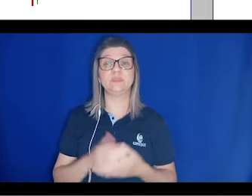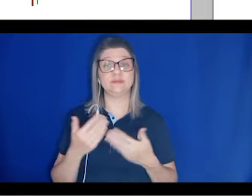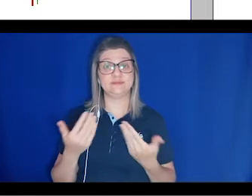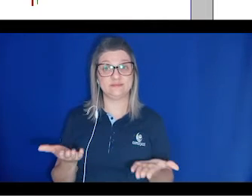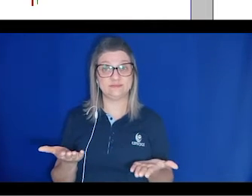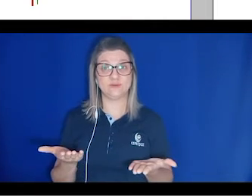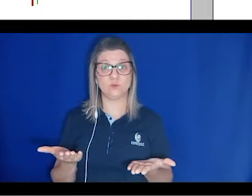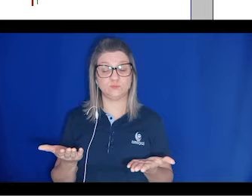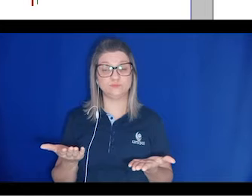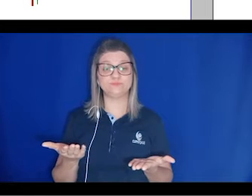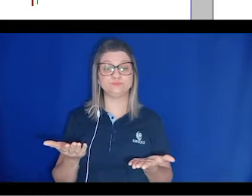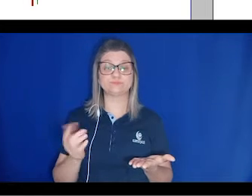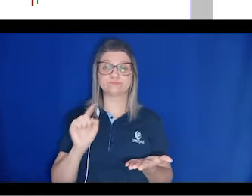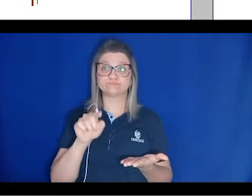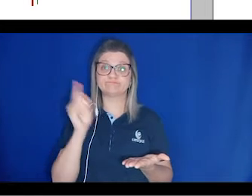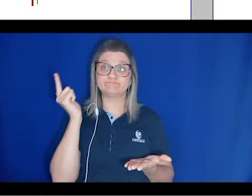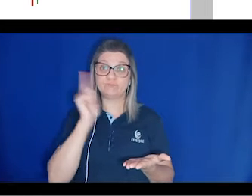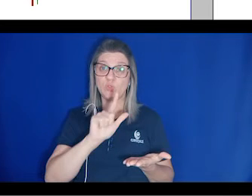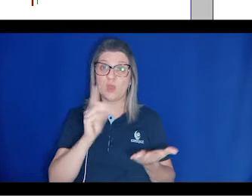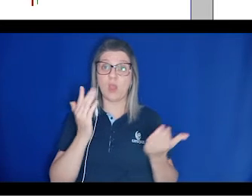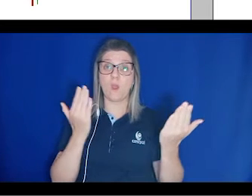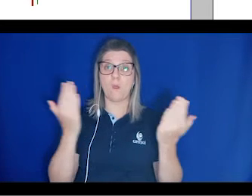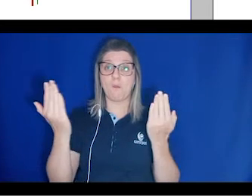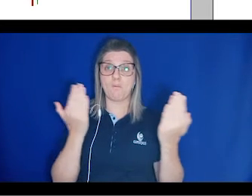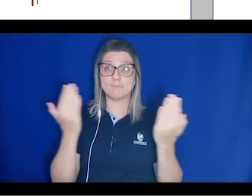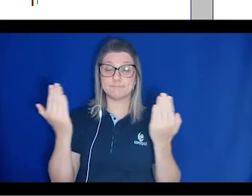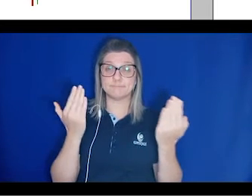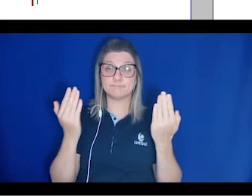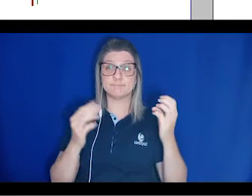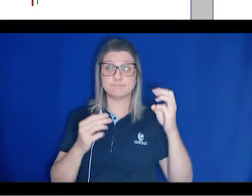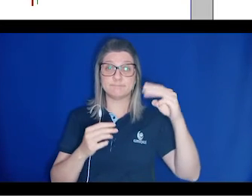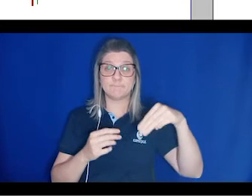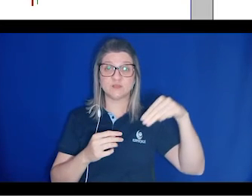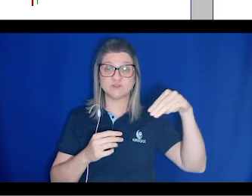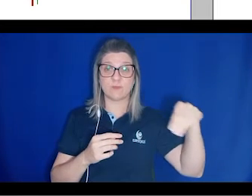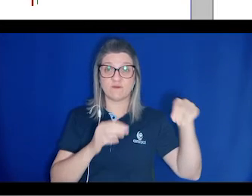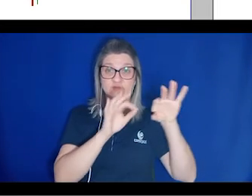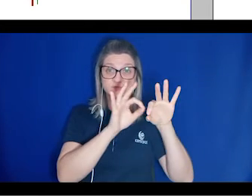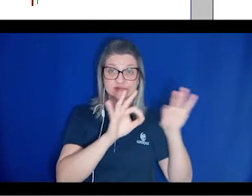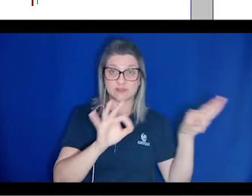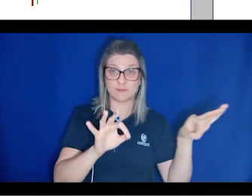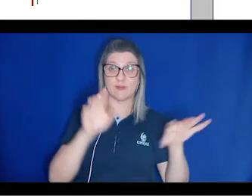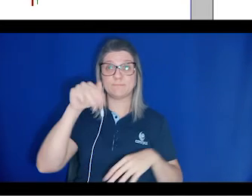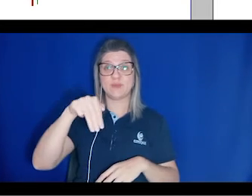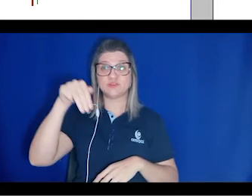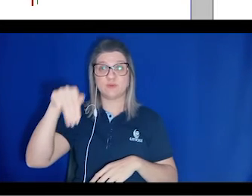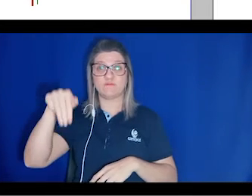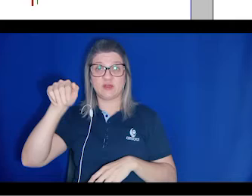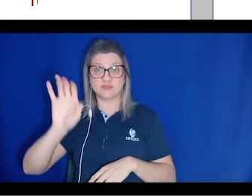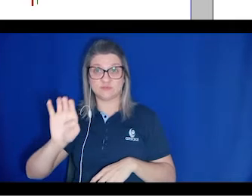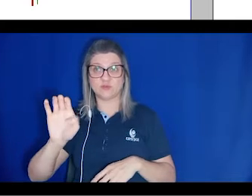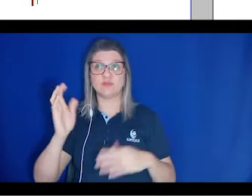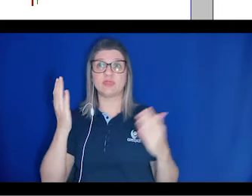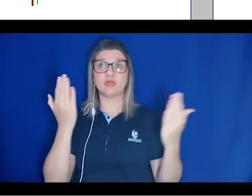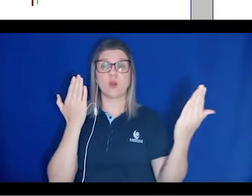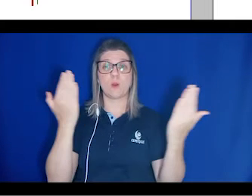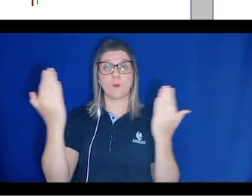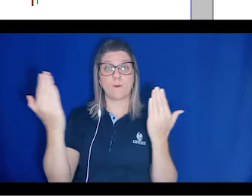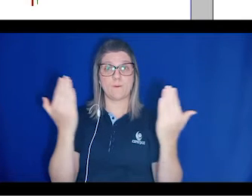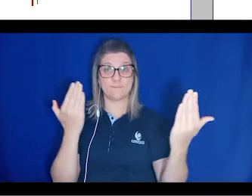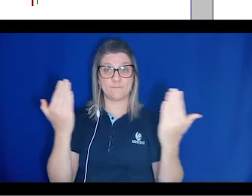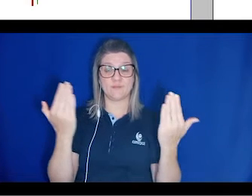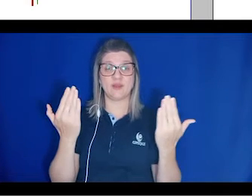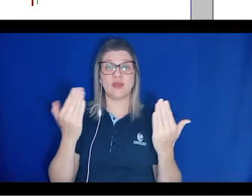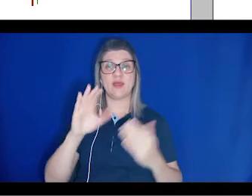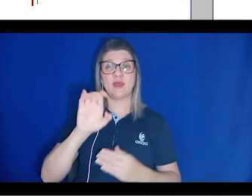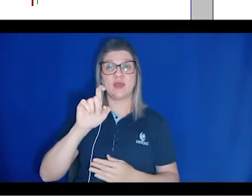Portanto, aqui nós conseguimos comparar a média móvel exponencial e a média móvel aritmética, ou a normal. A exponencial é azul